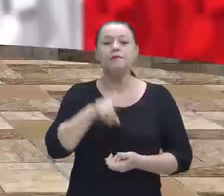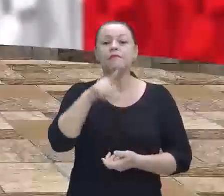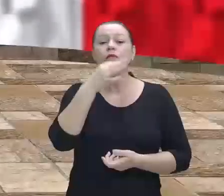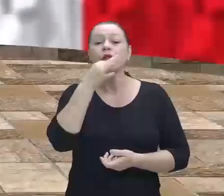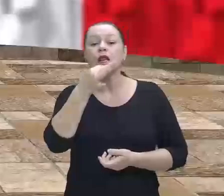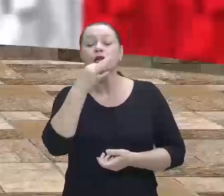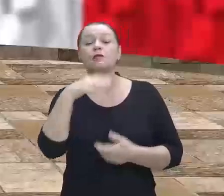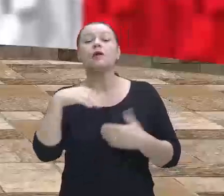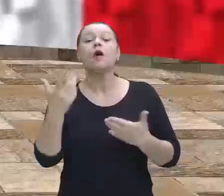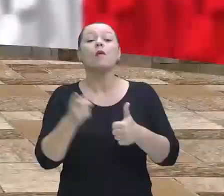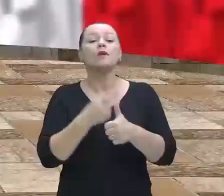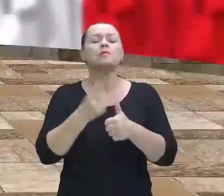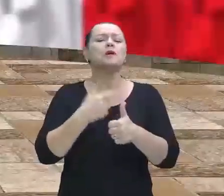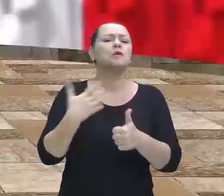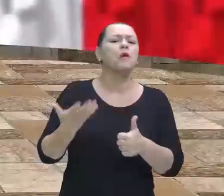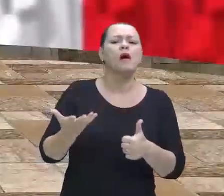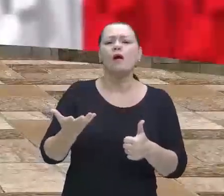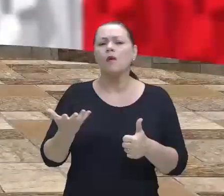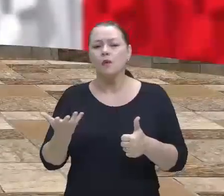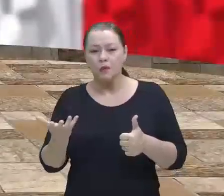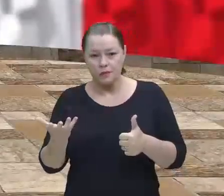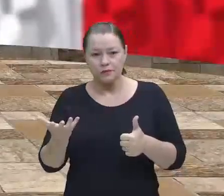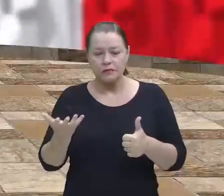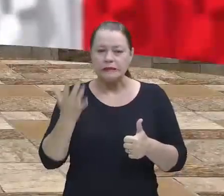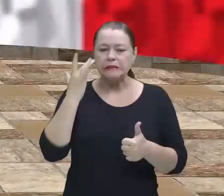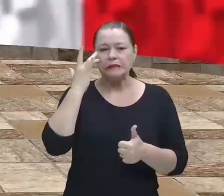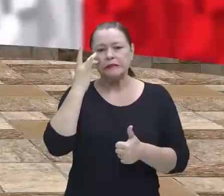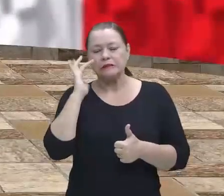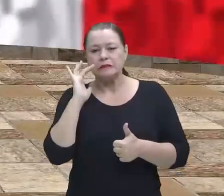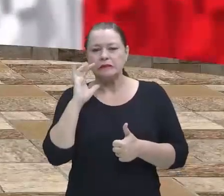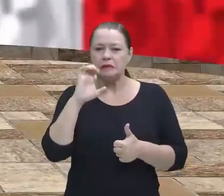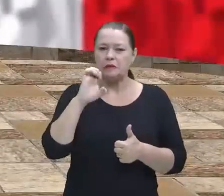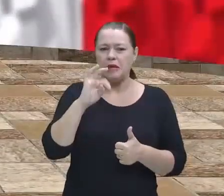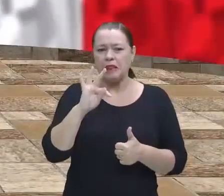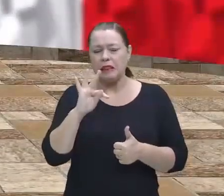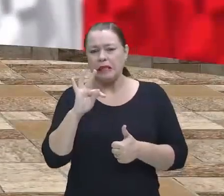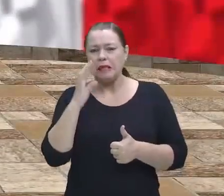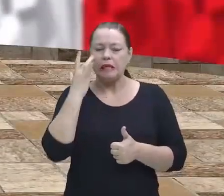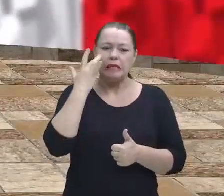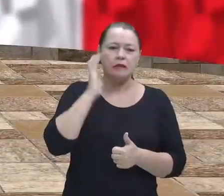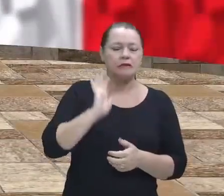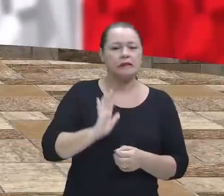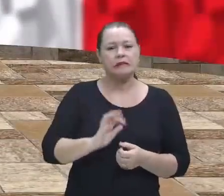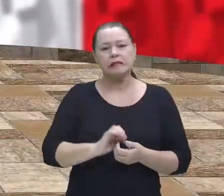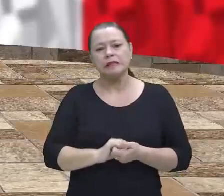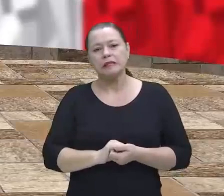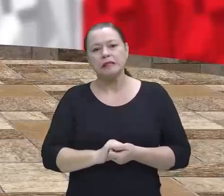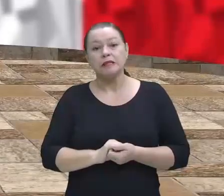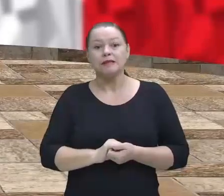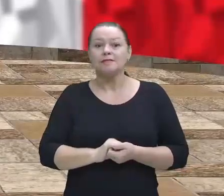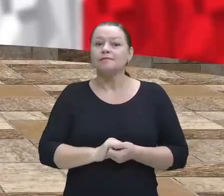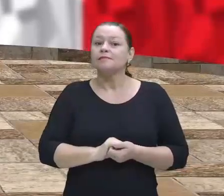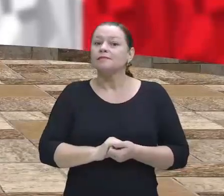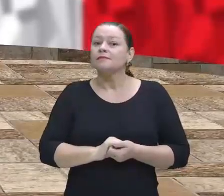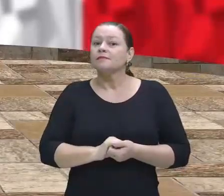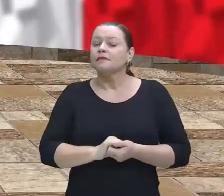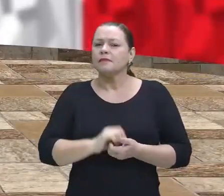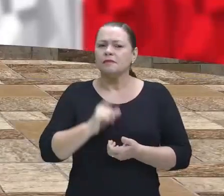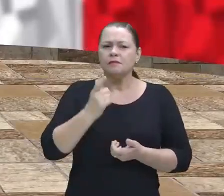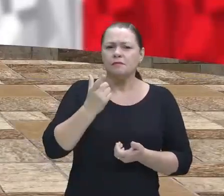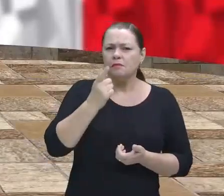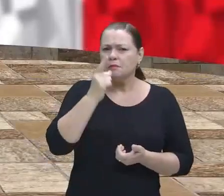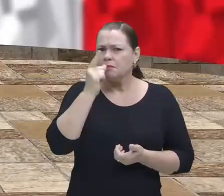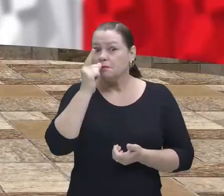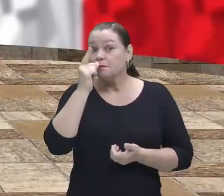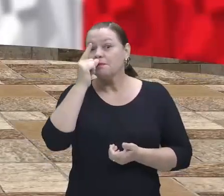primeiro? Não sei, eu acho que é o ET, será? Fantasma, não